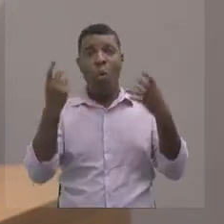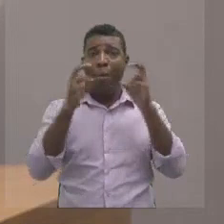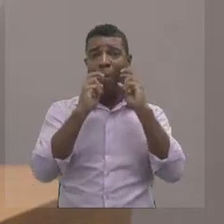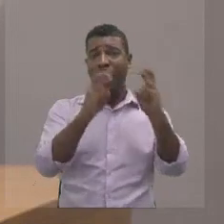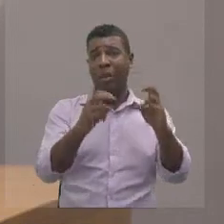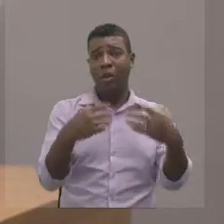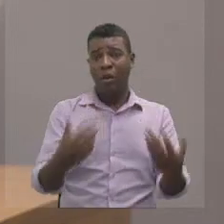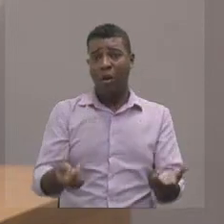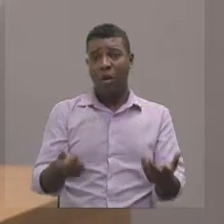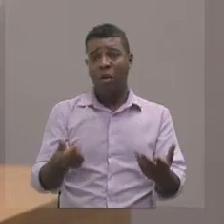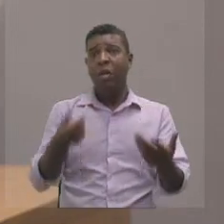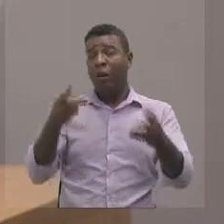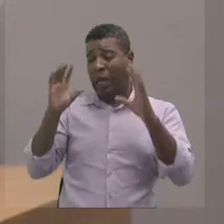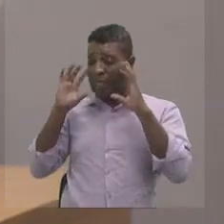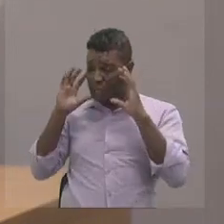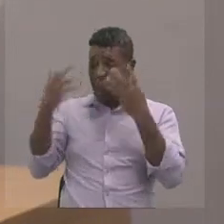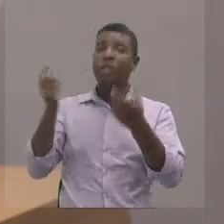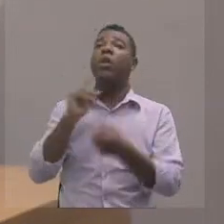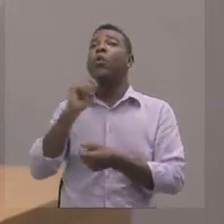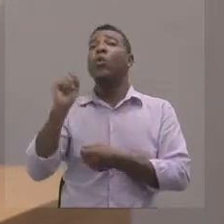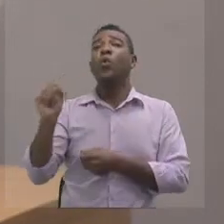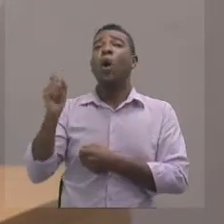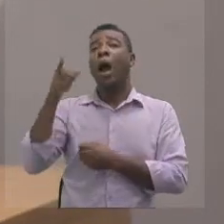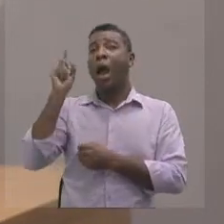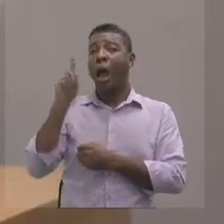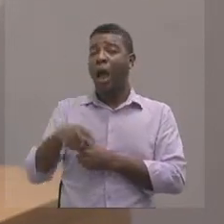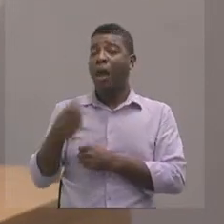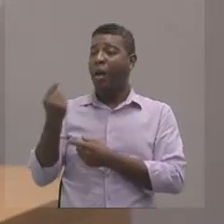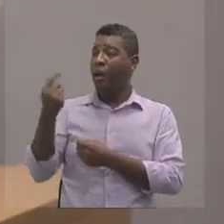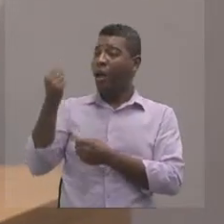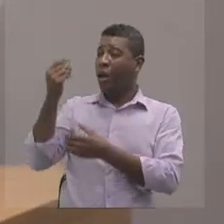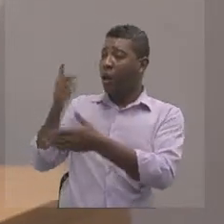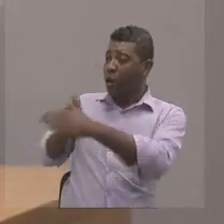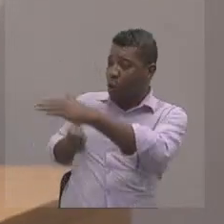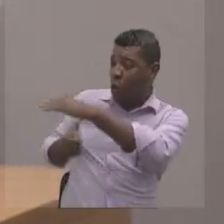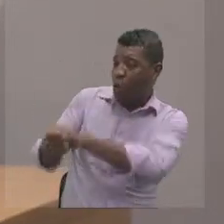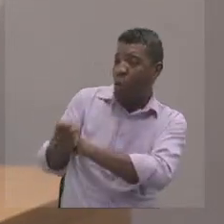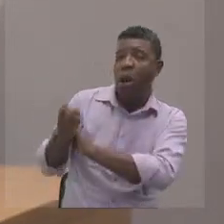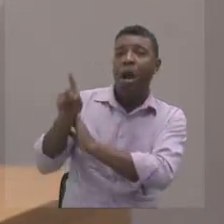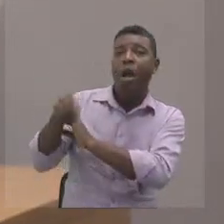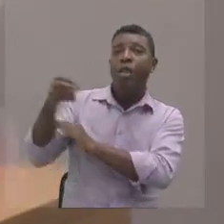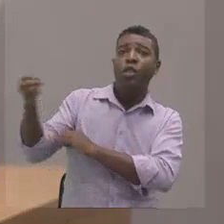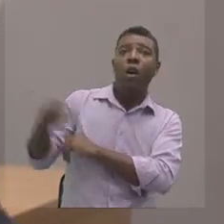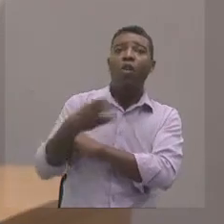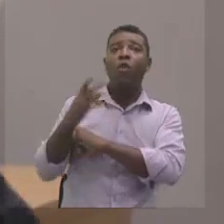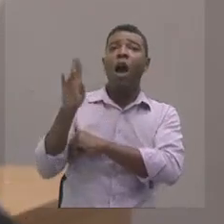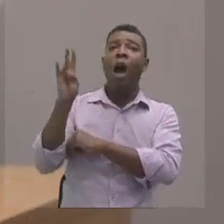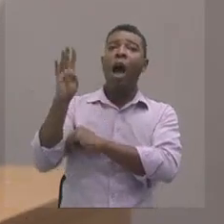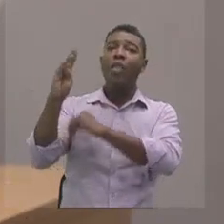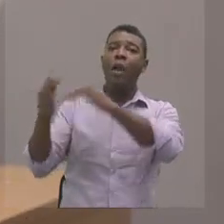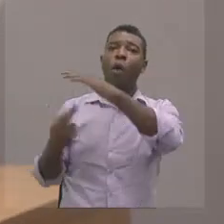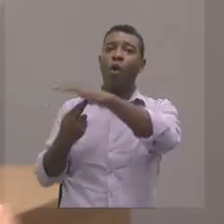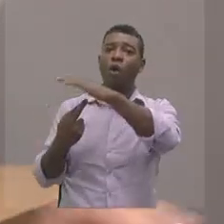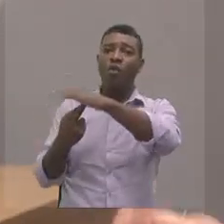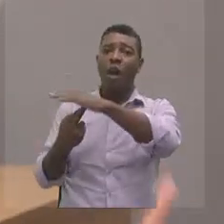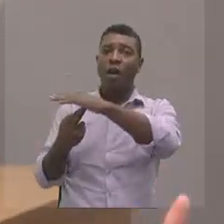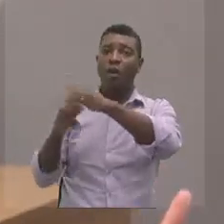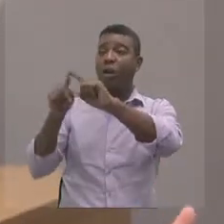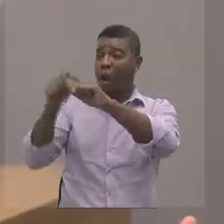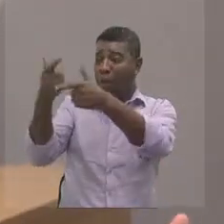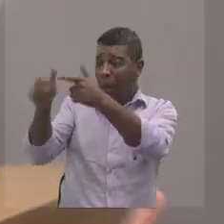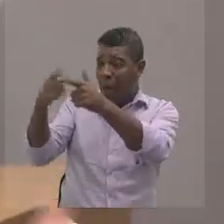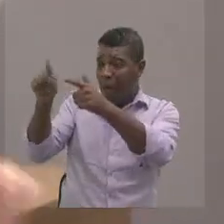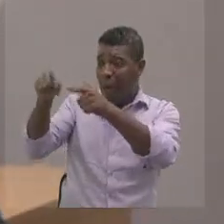grande solução rodoviáriaista do governo Zema foi investir na construção de um novo anel rodoviário sem que os problemas do anel sejam